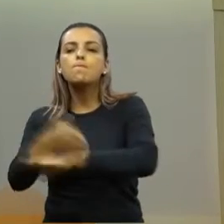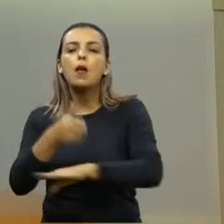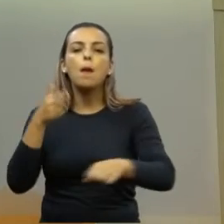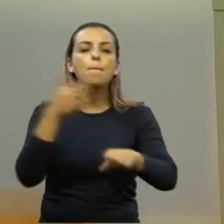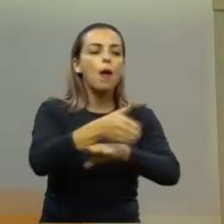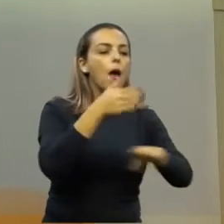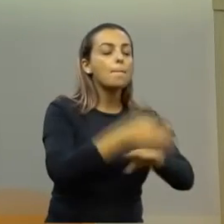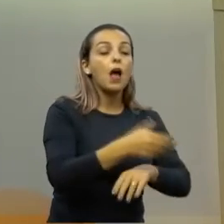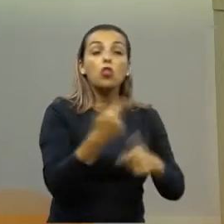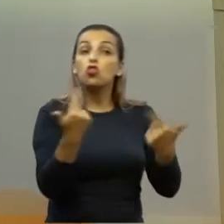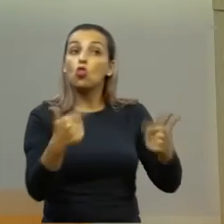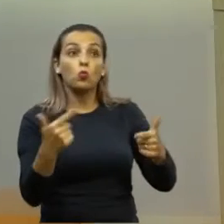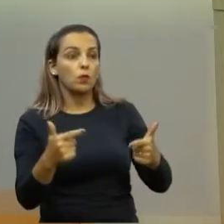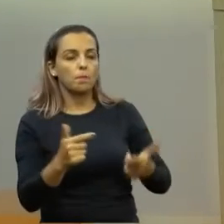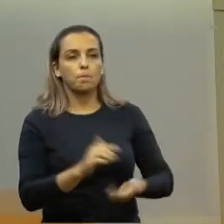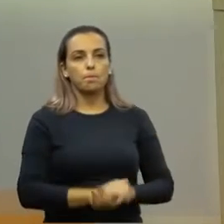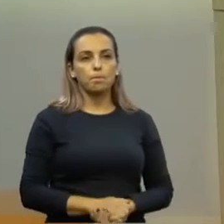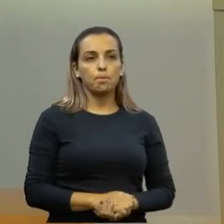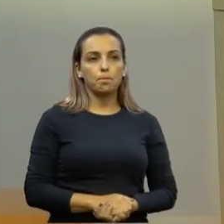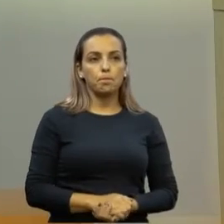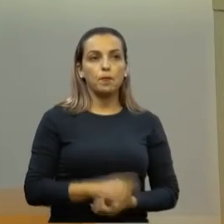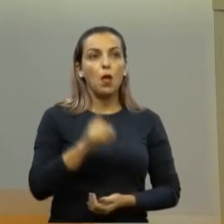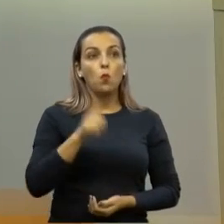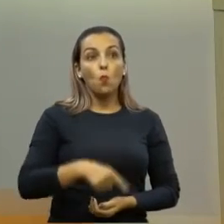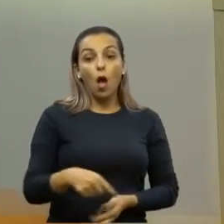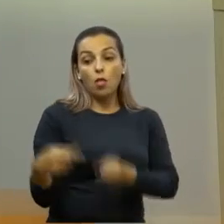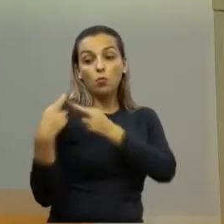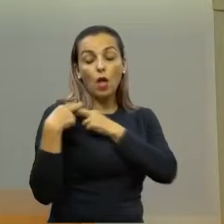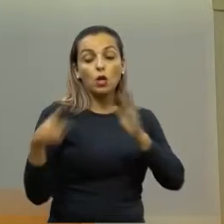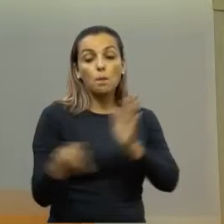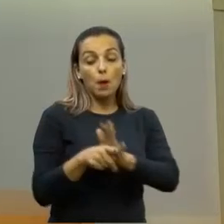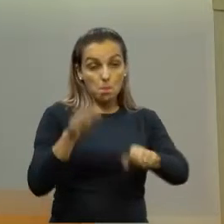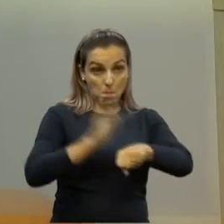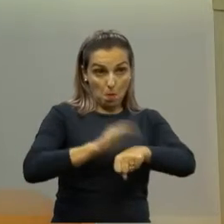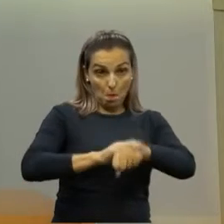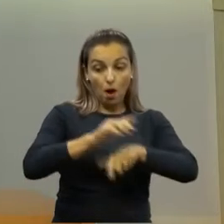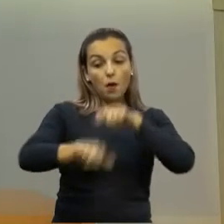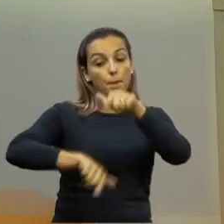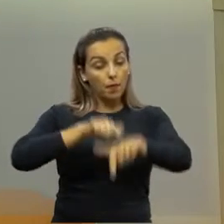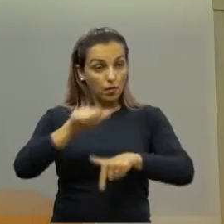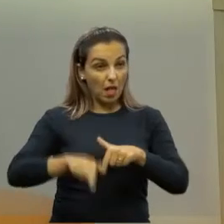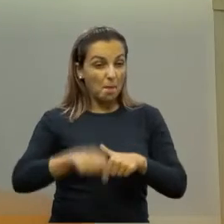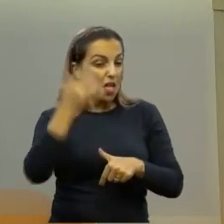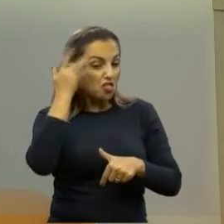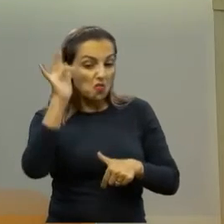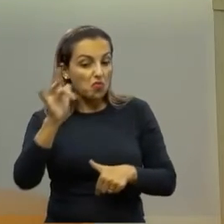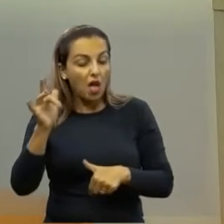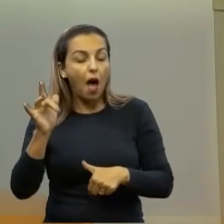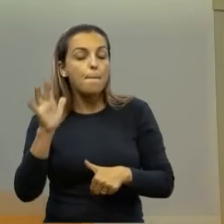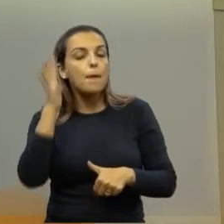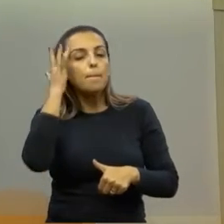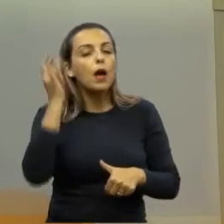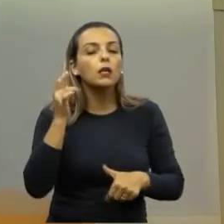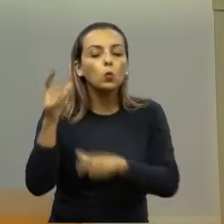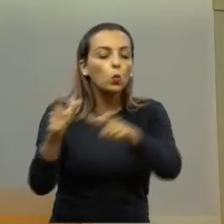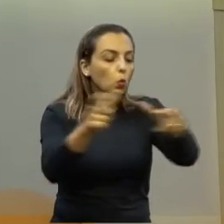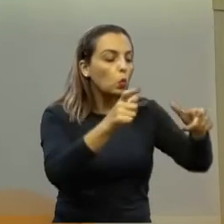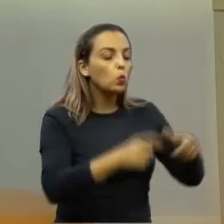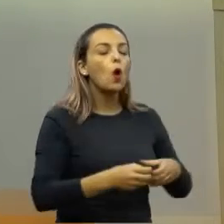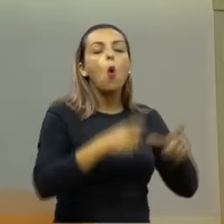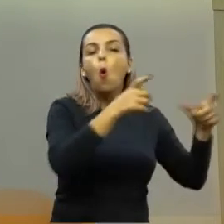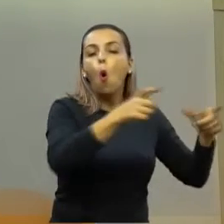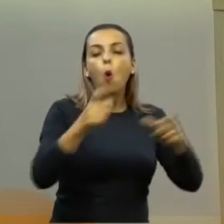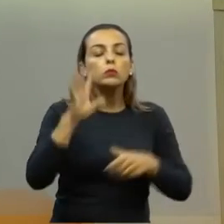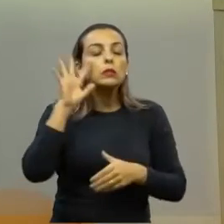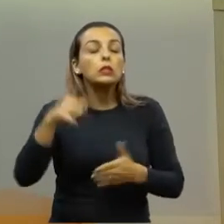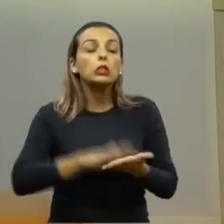poder estar onde seus filhos a não ser dono do seu próprio trabalho não saber onde vai estar depois do amanhã não poder